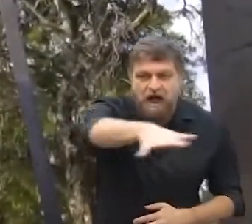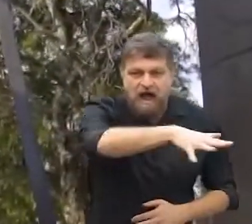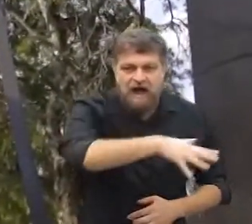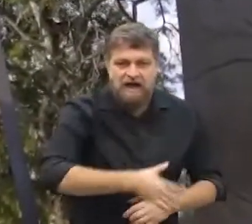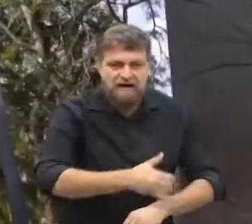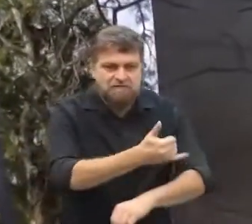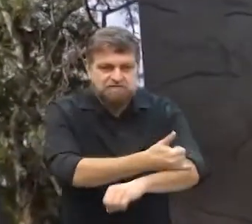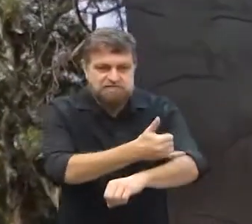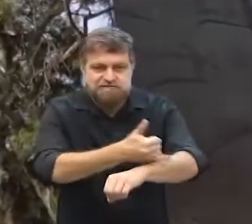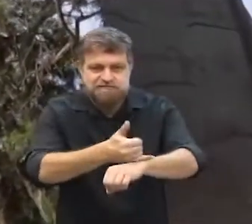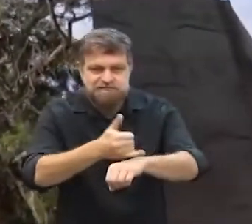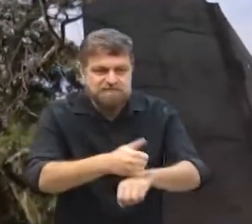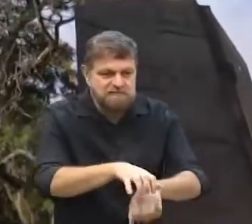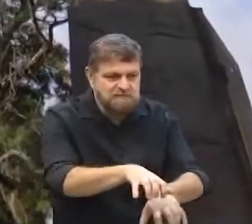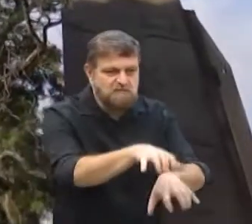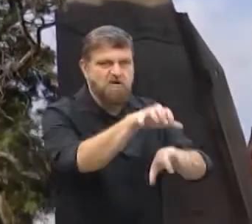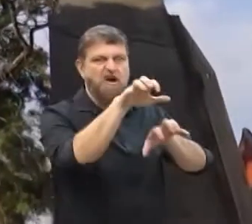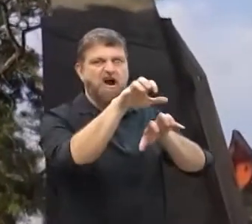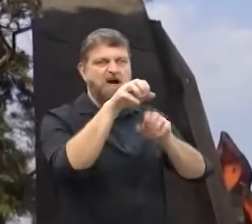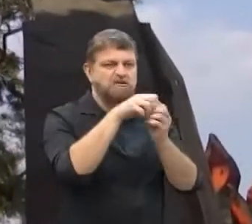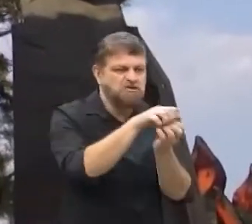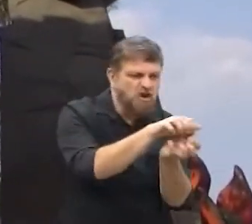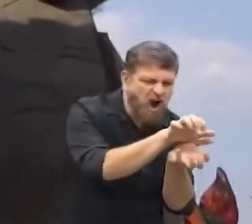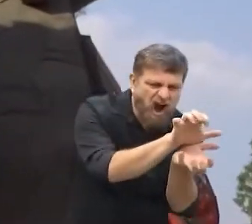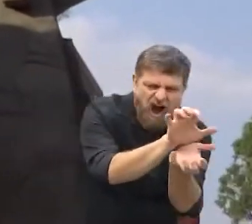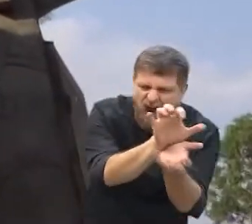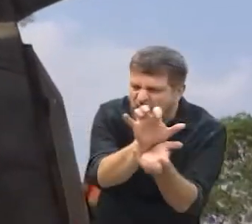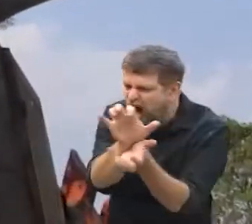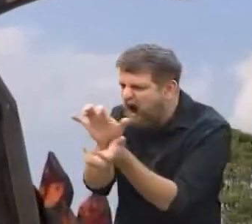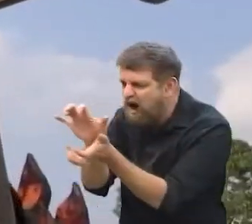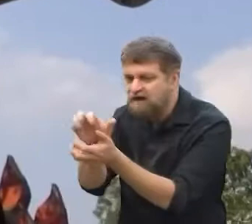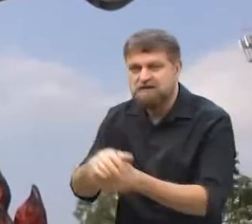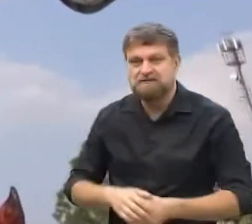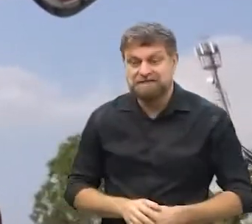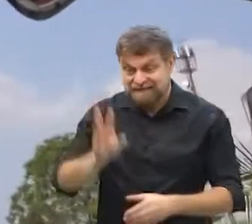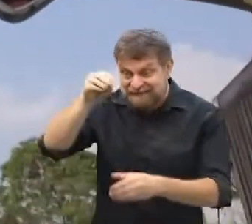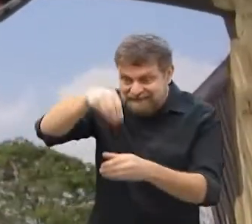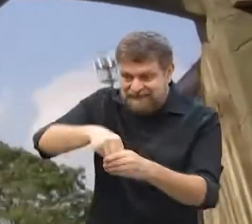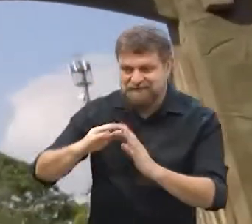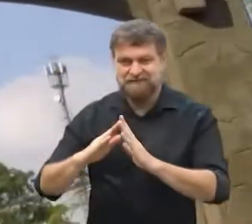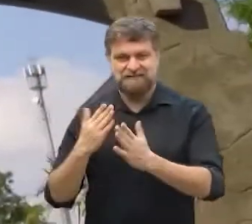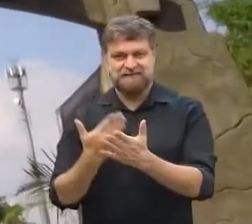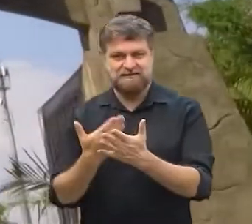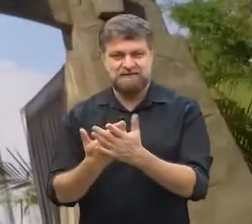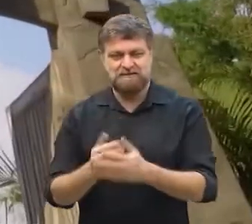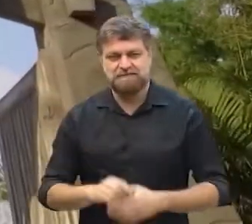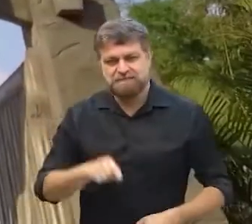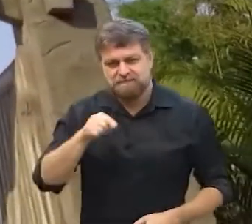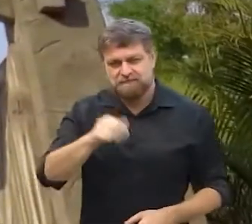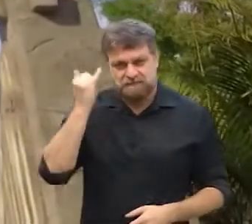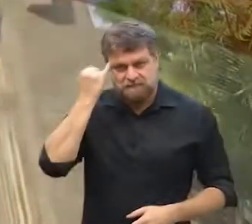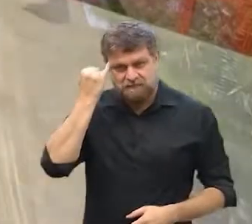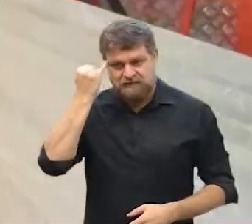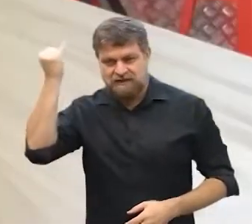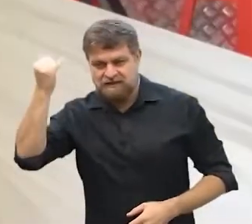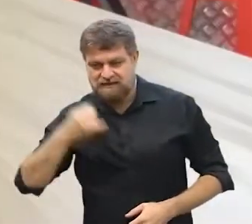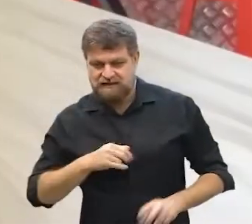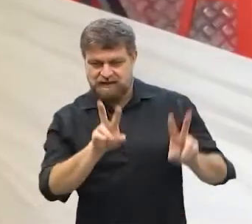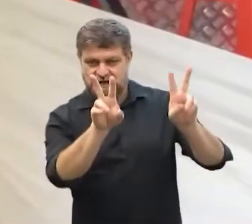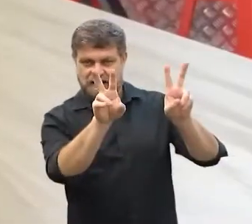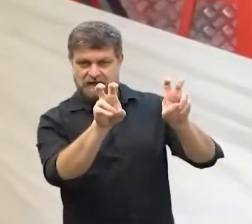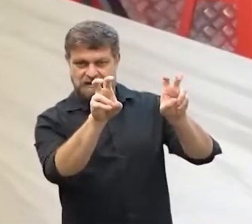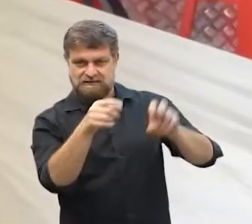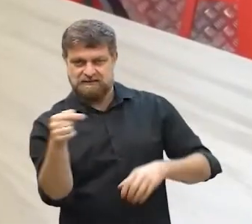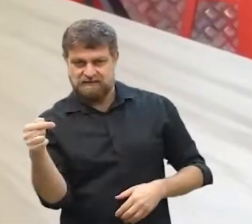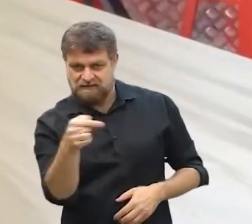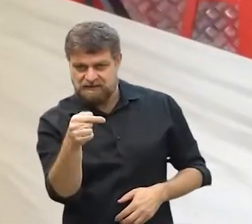para dentro das suas instalações. Então a ideia é pegar esse mote, esse